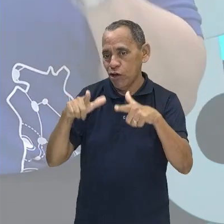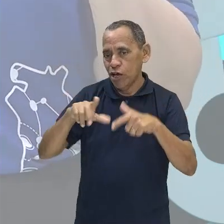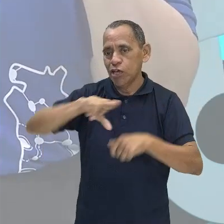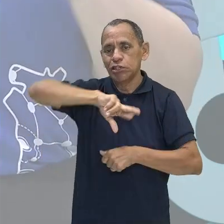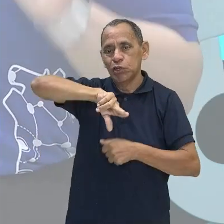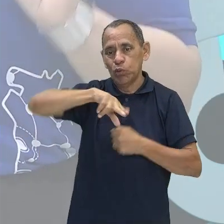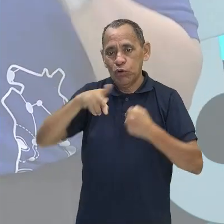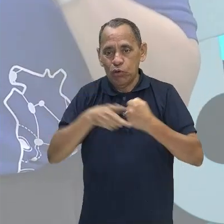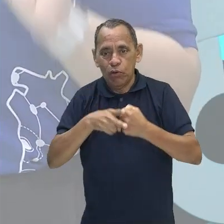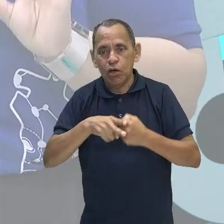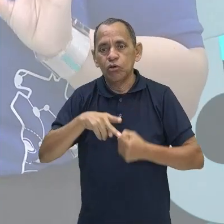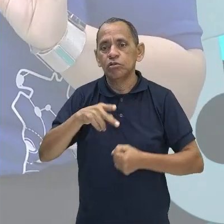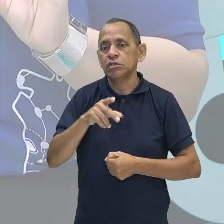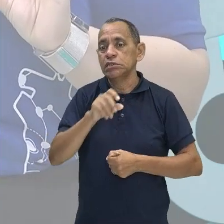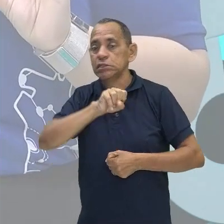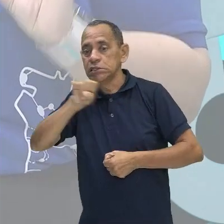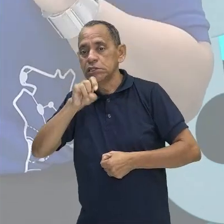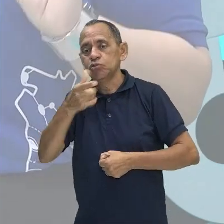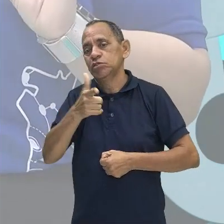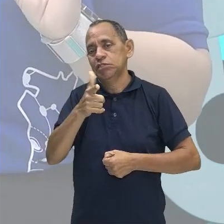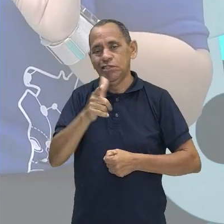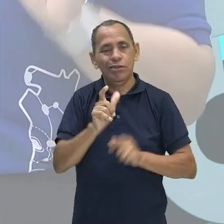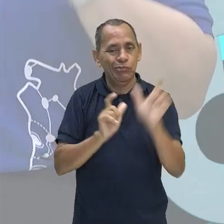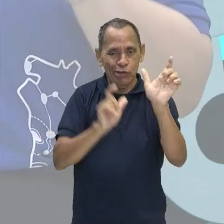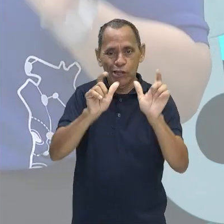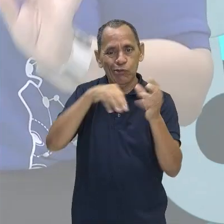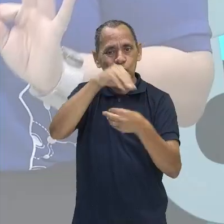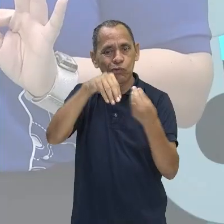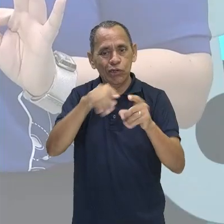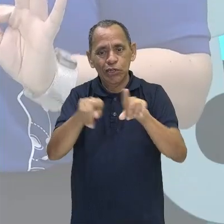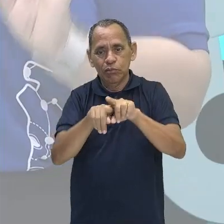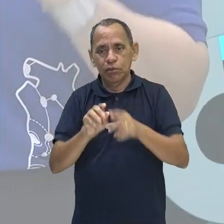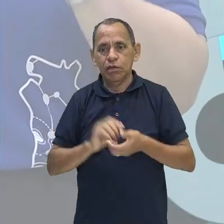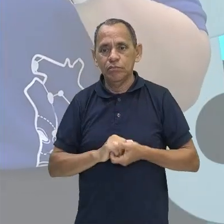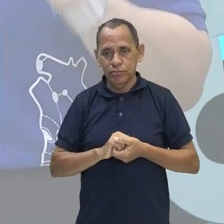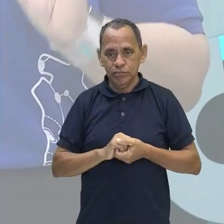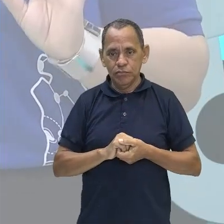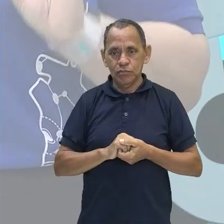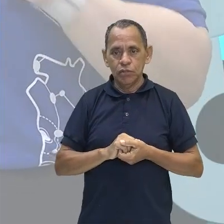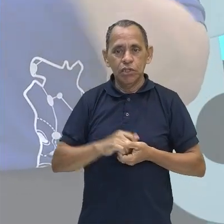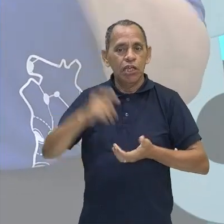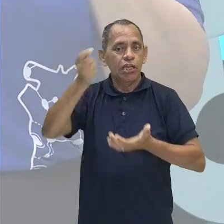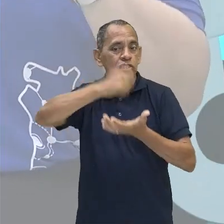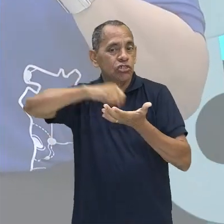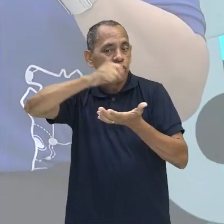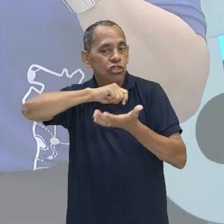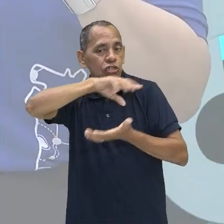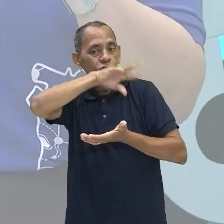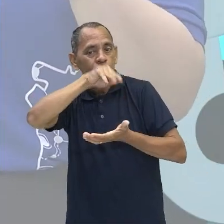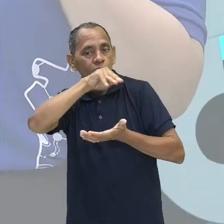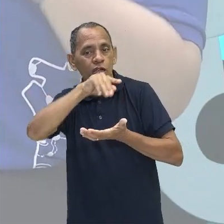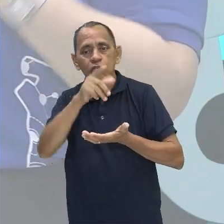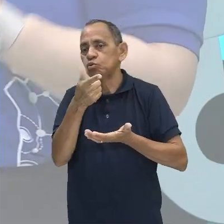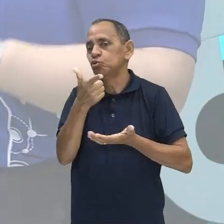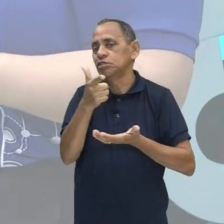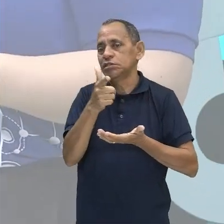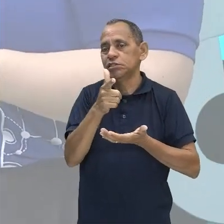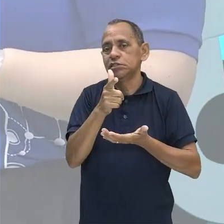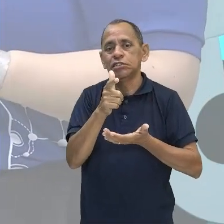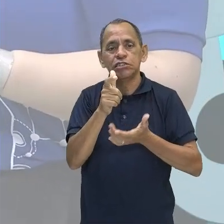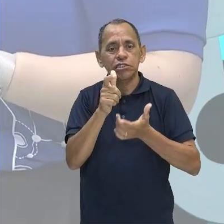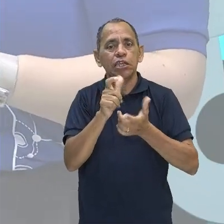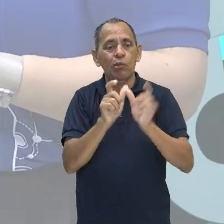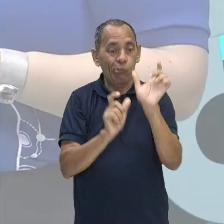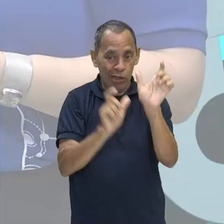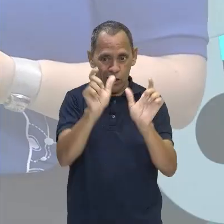não há palavra envolvida, certo? Escrita ou falada, não teve palavra,